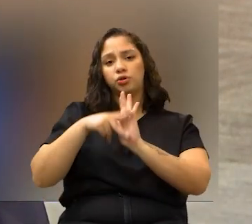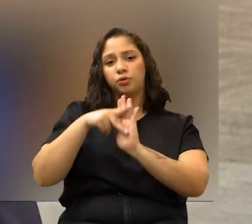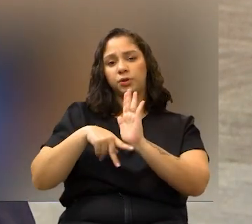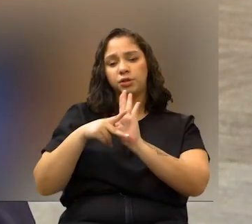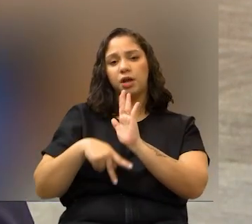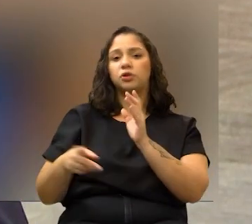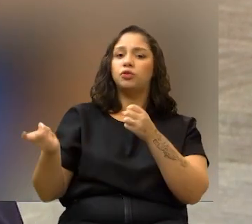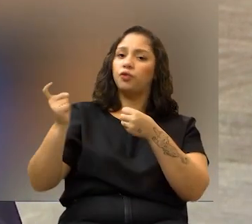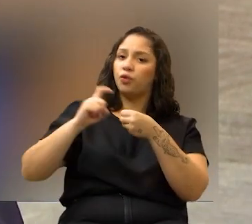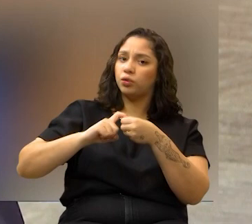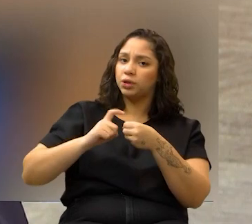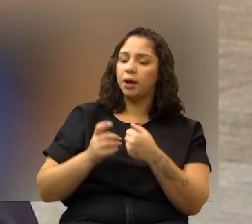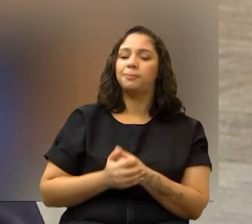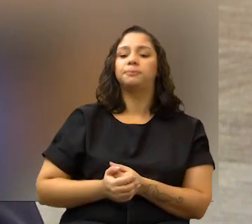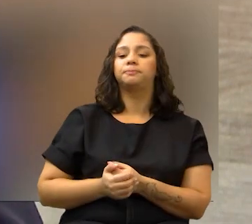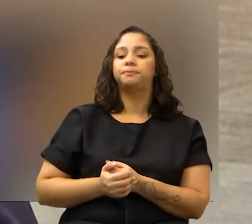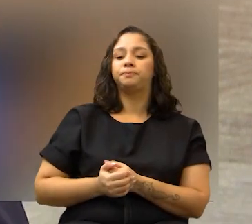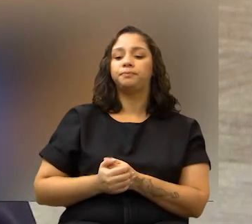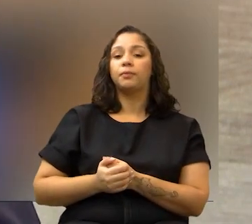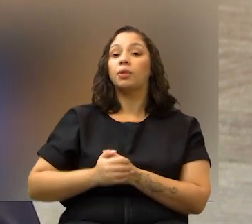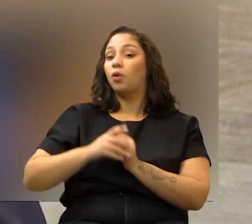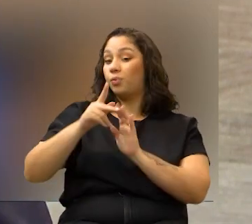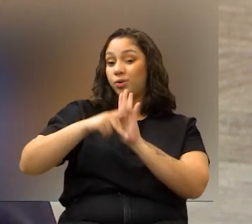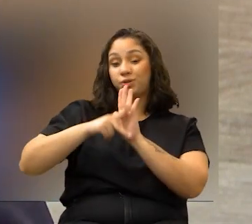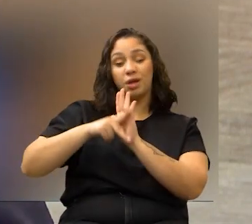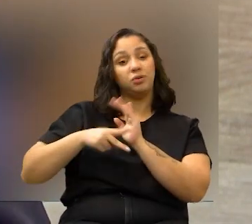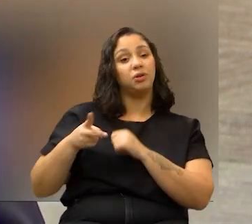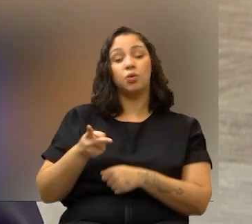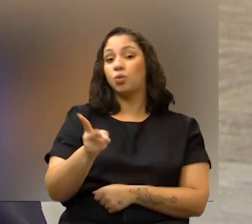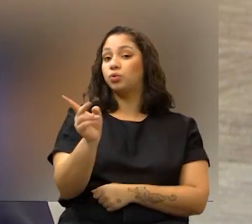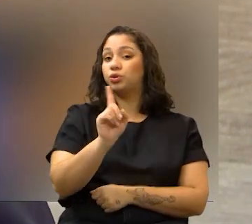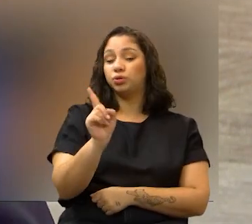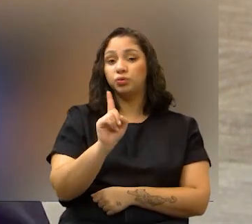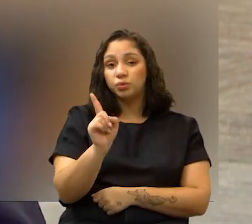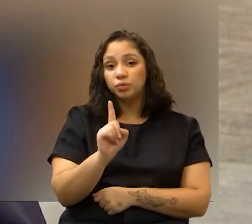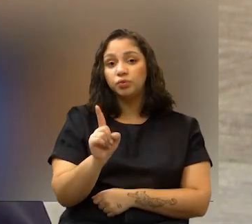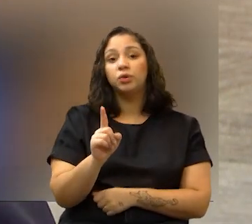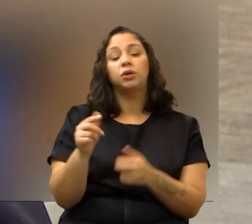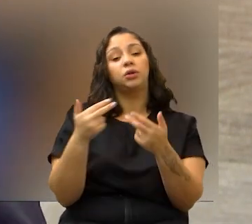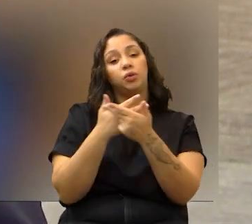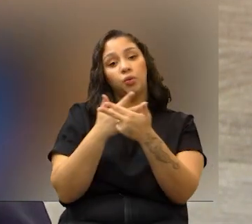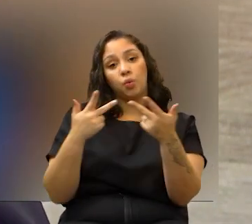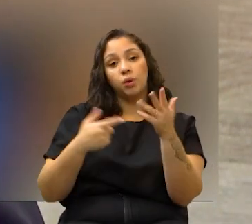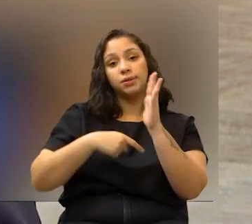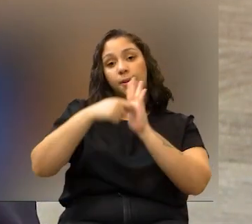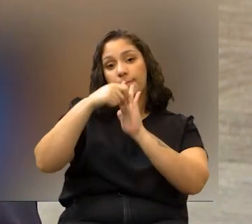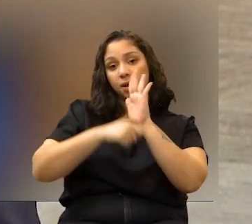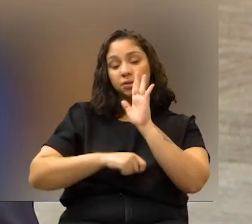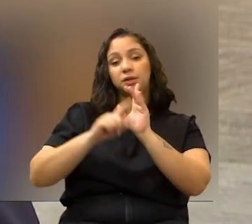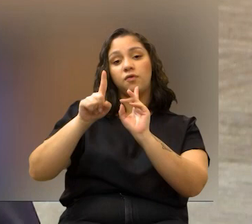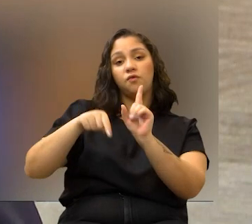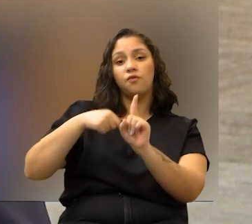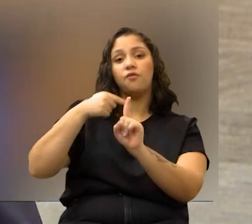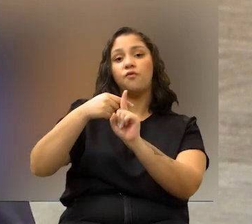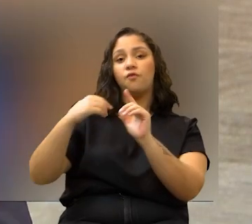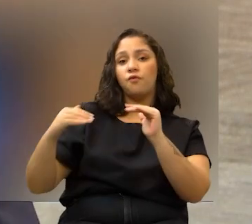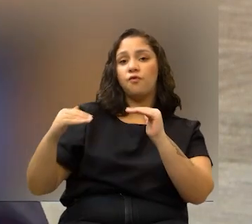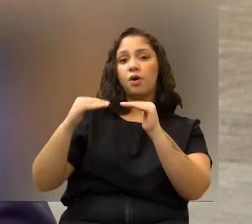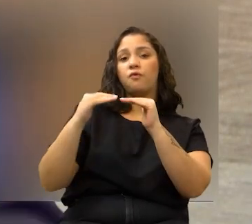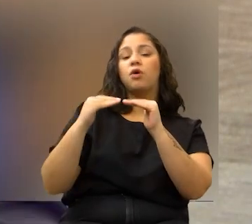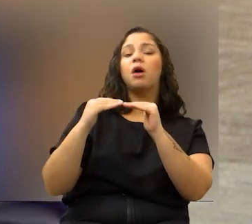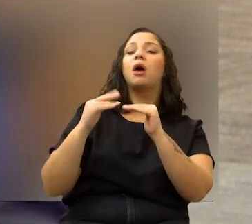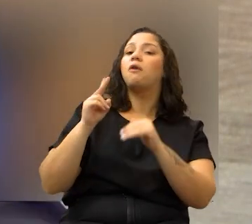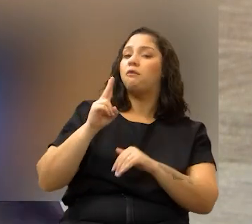voltar. A princípio, o projeto não caminha. Os demais que receberam pareceres favoráveis, esses